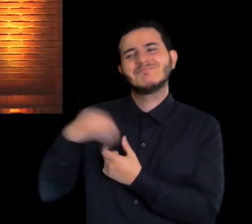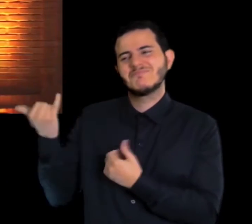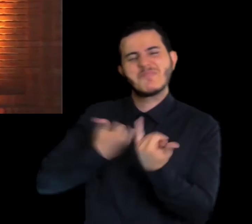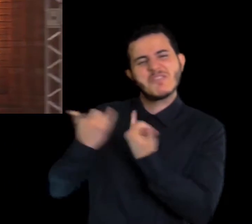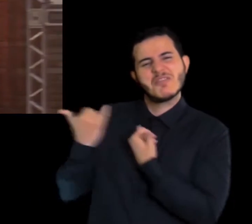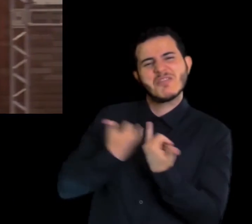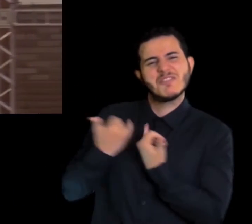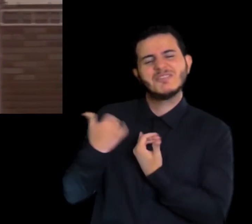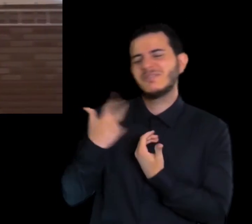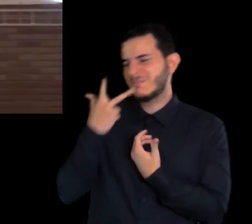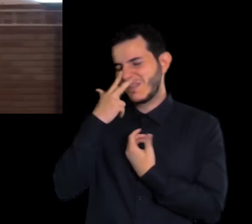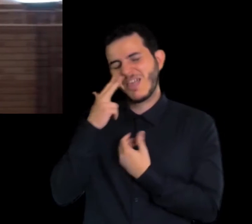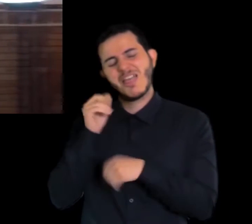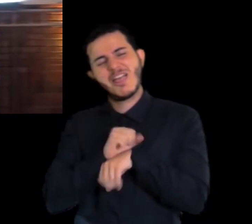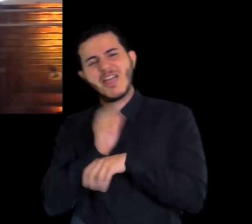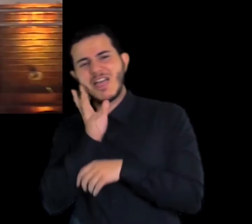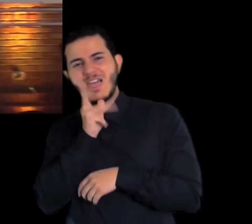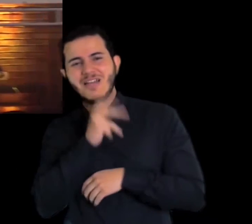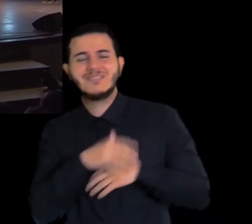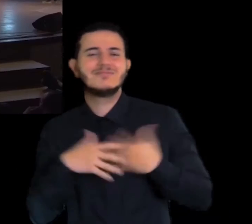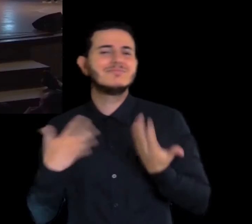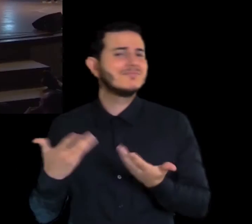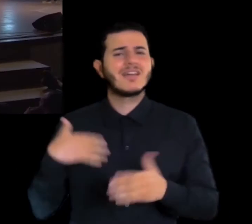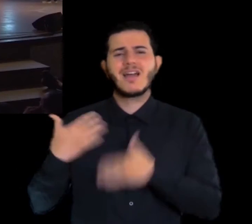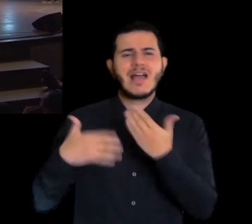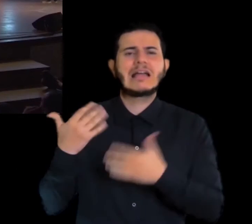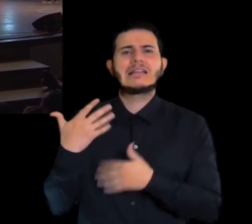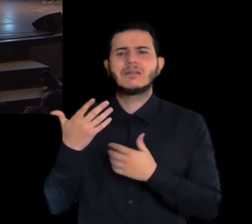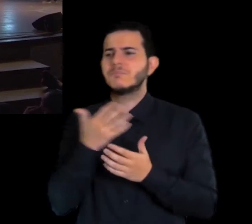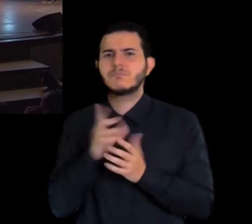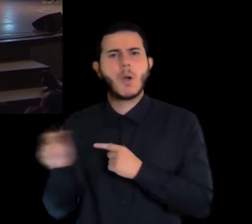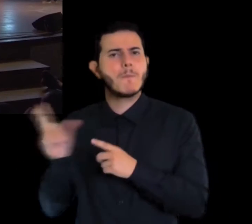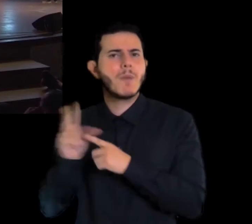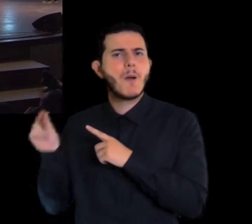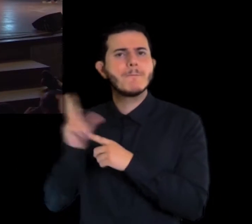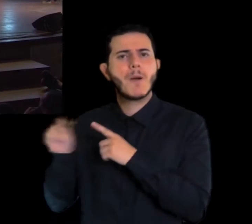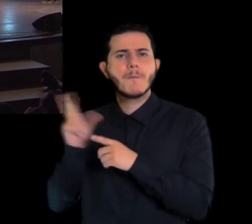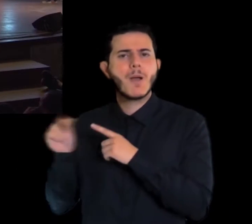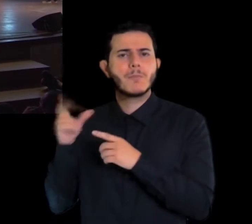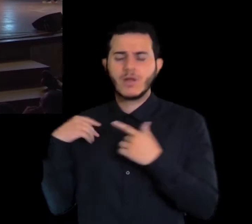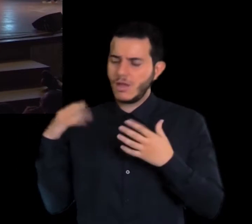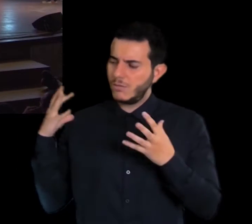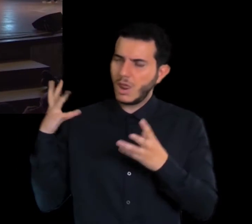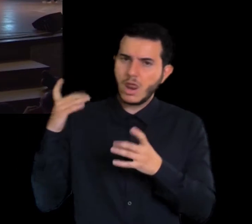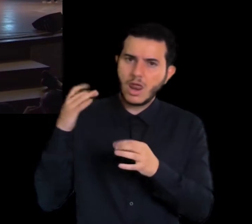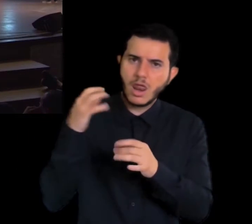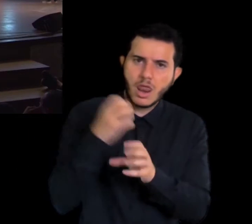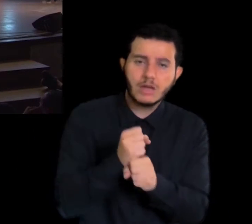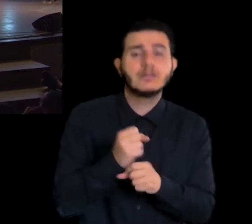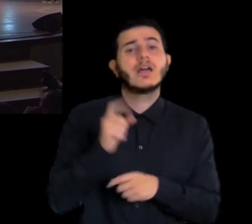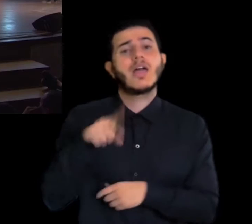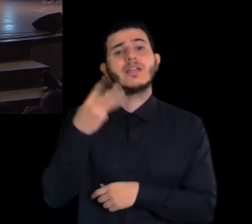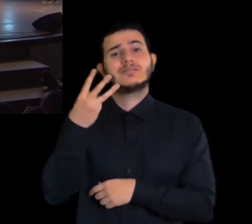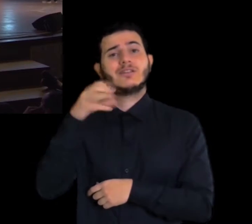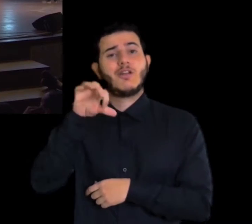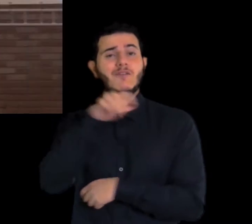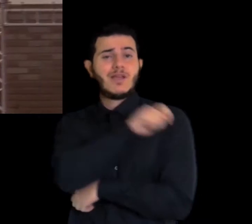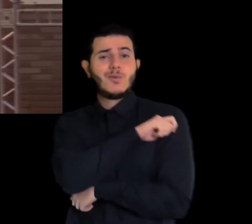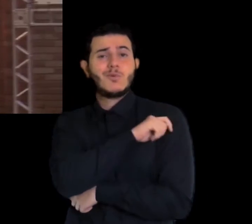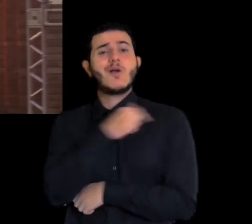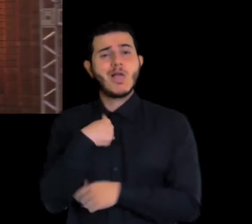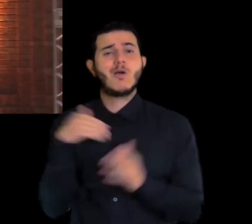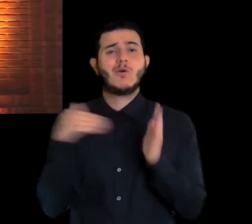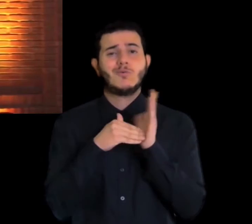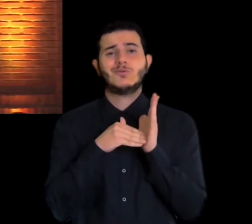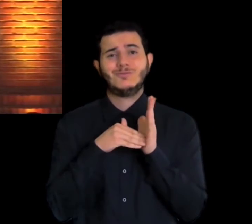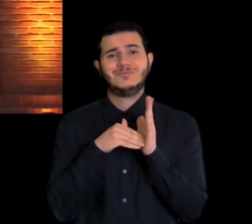vendo que o bicho pega, cara. E aí 4ª, 5ª, 6ª, e eu me lembro que eu fui o 39º, porque tinham 39 alunos da minha sala. E eu não